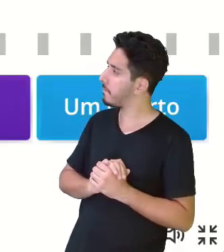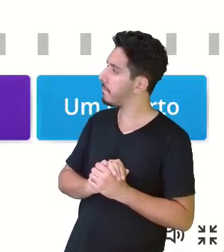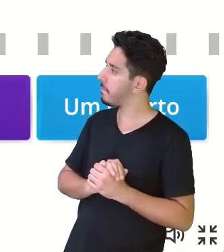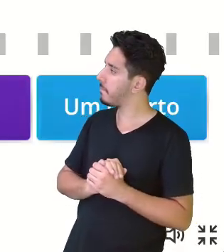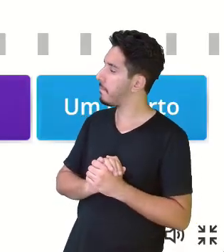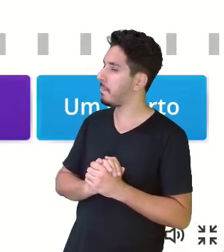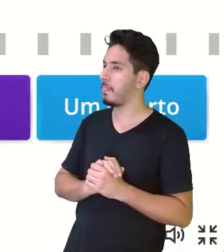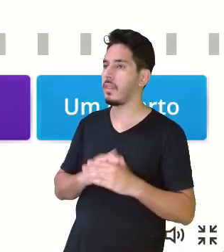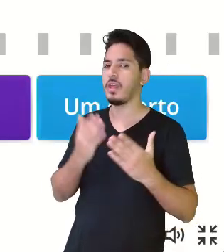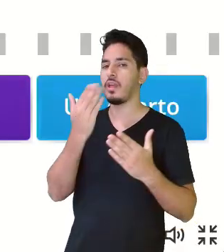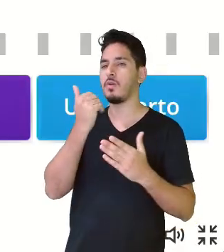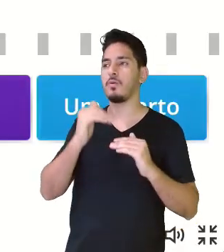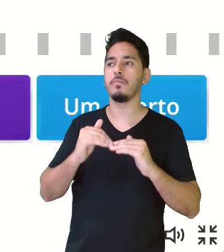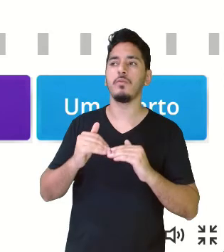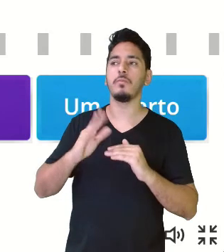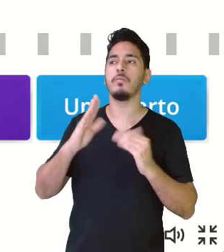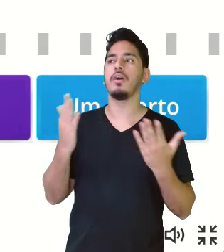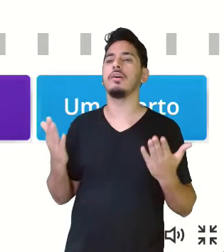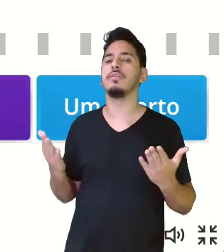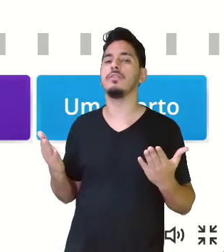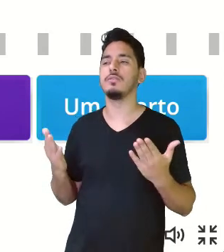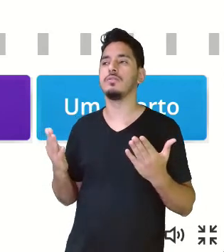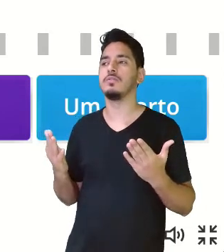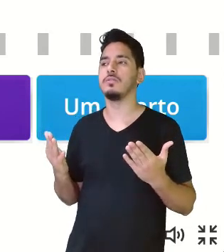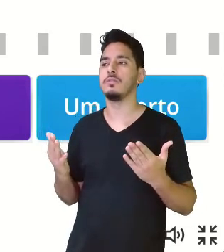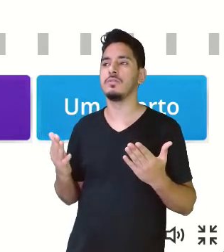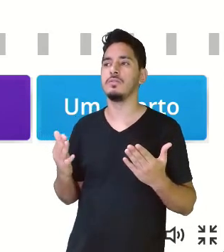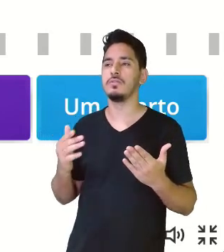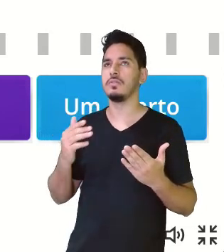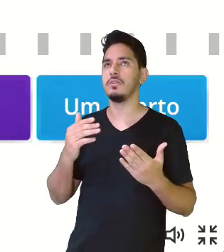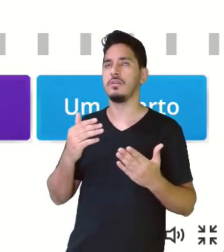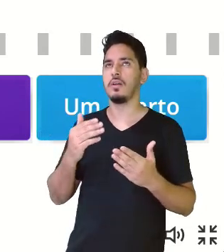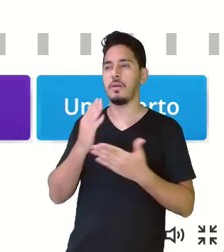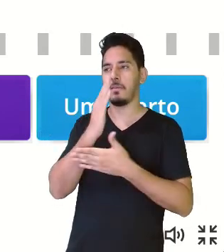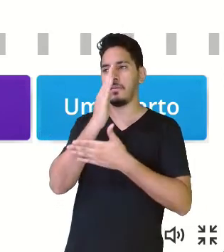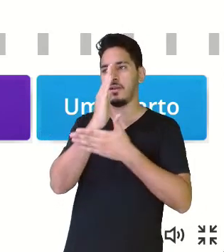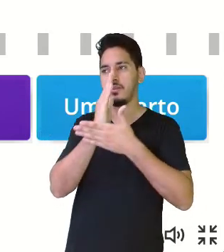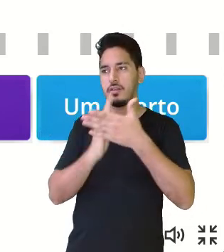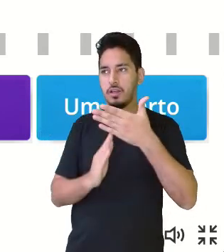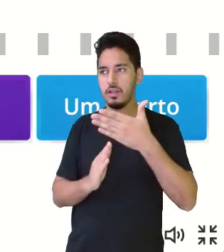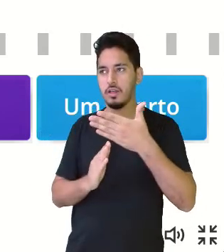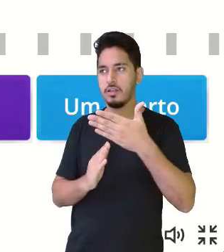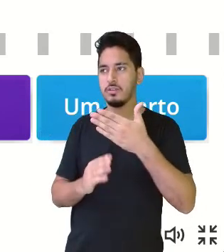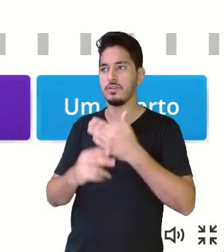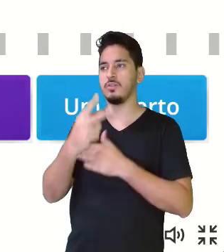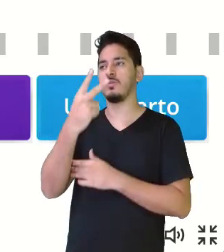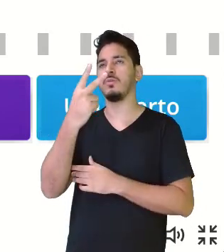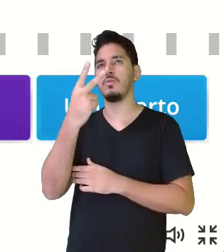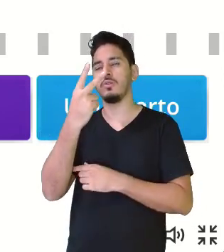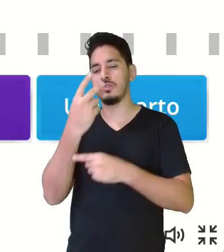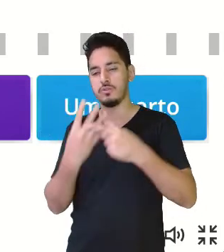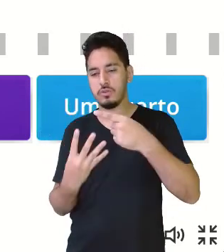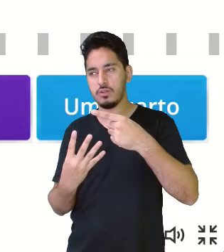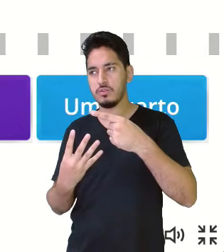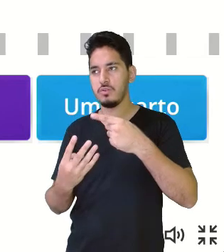quem comeu mais? Quem comeu metade, 2/4